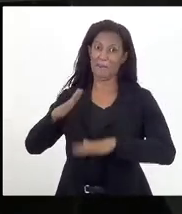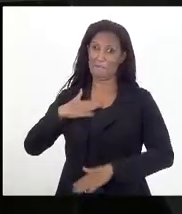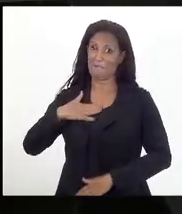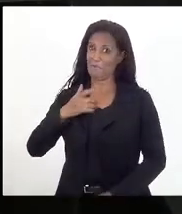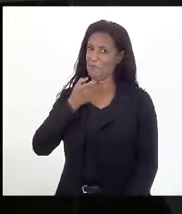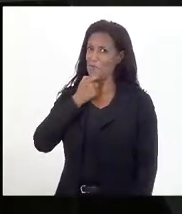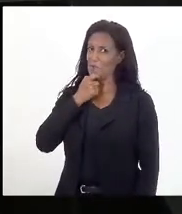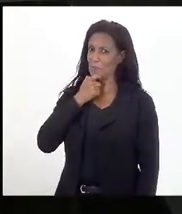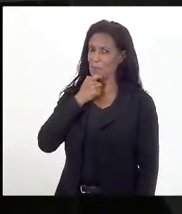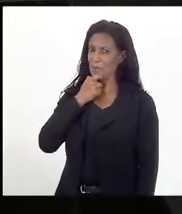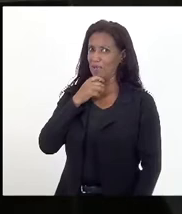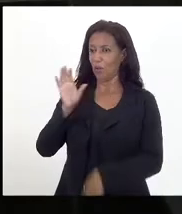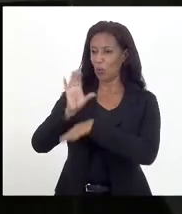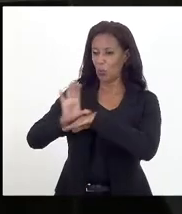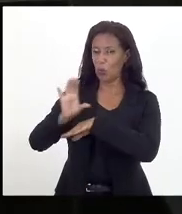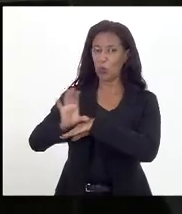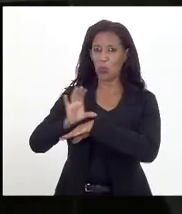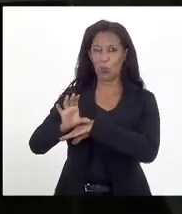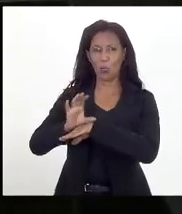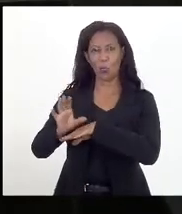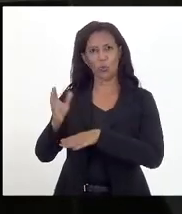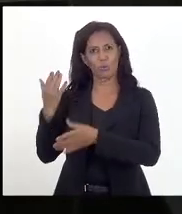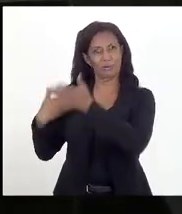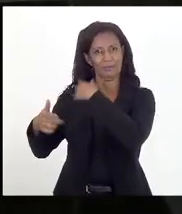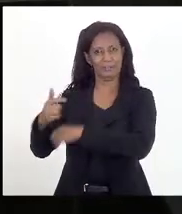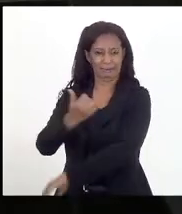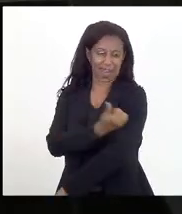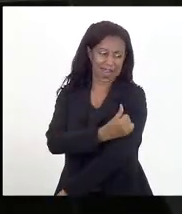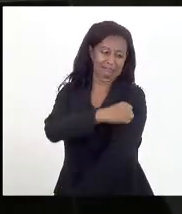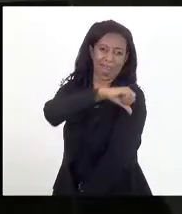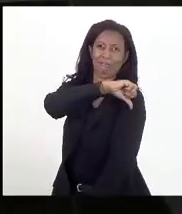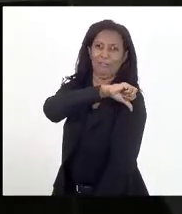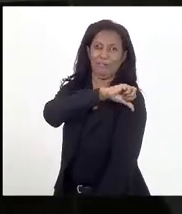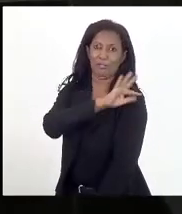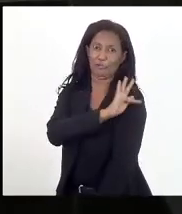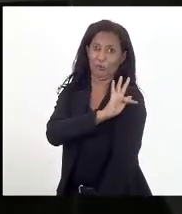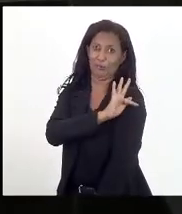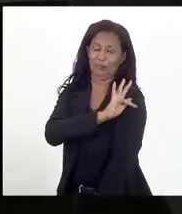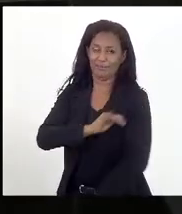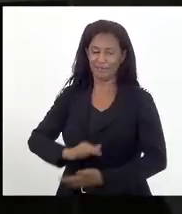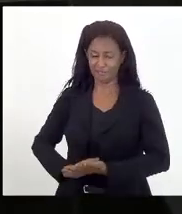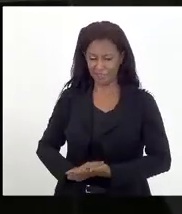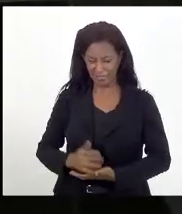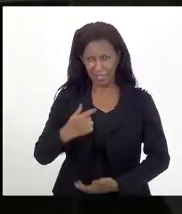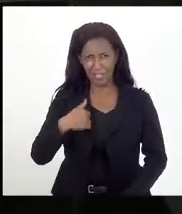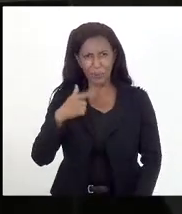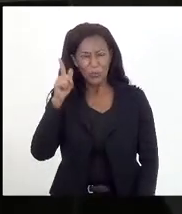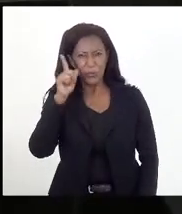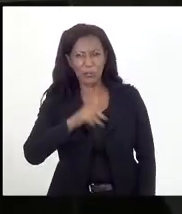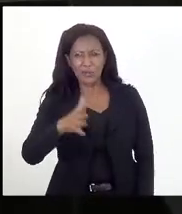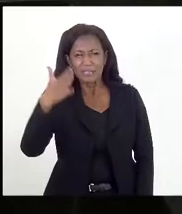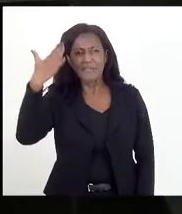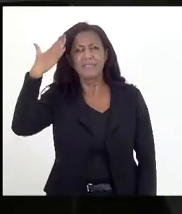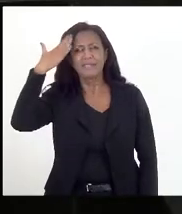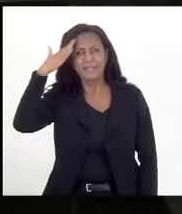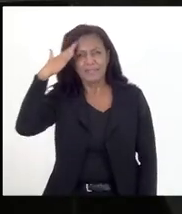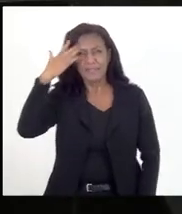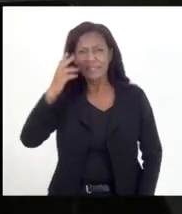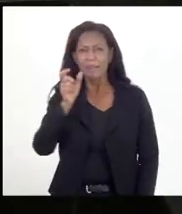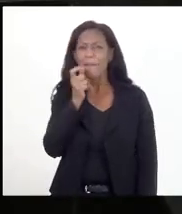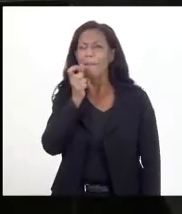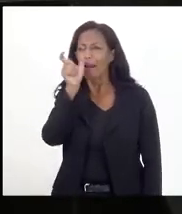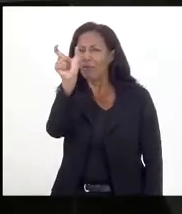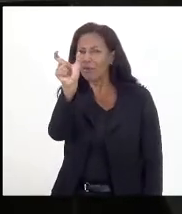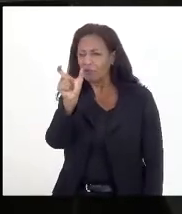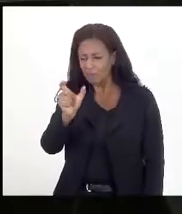Roberto seu do curso ginasial que nós minha época era curso ginasial eu consegui entender o que diziam os